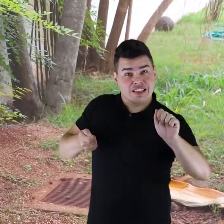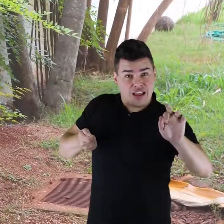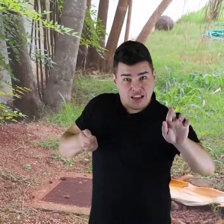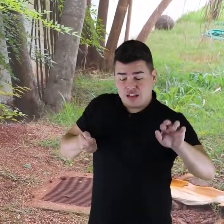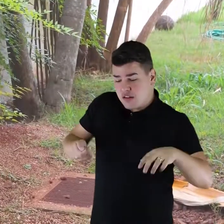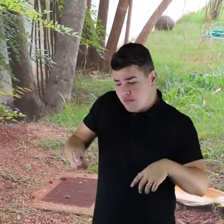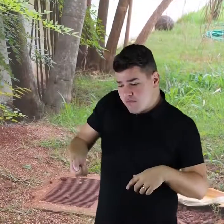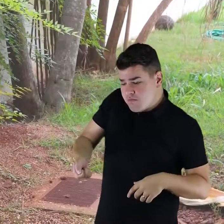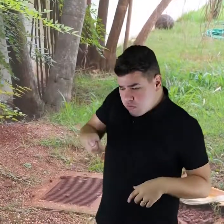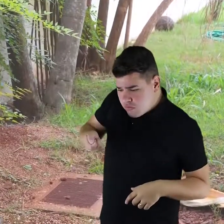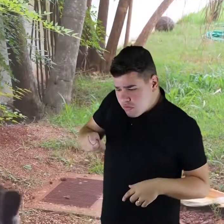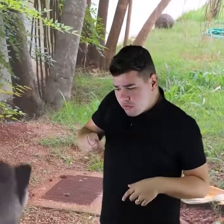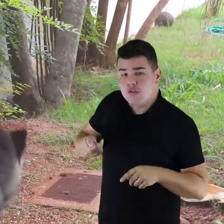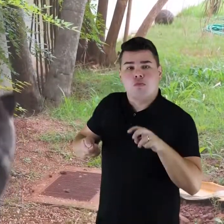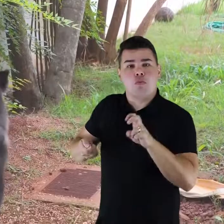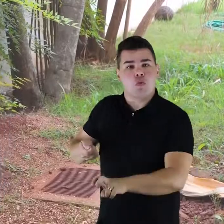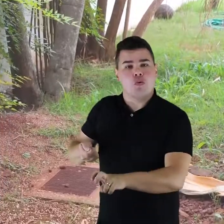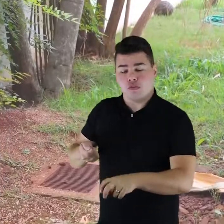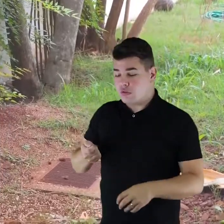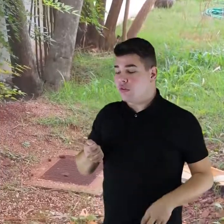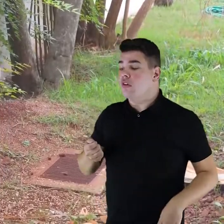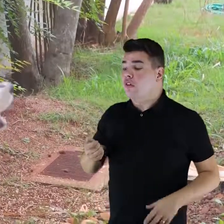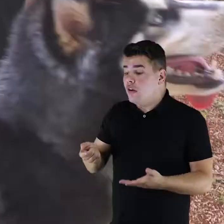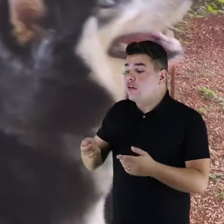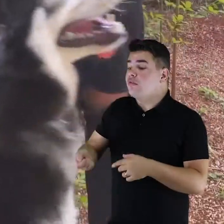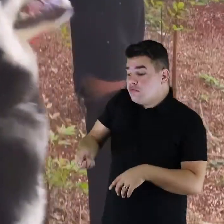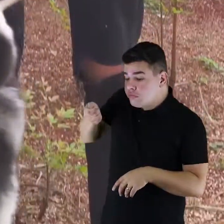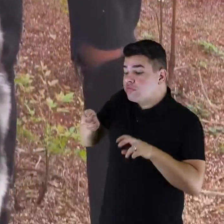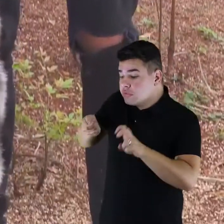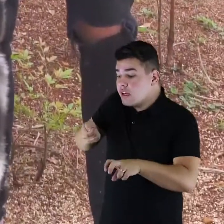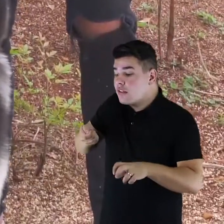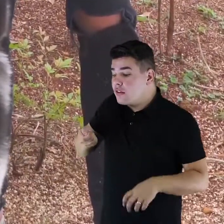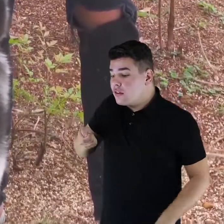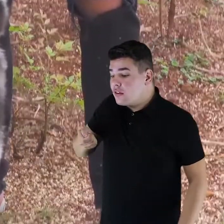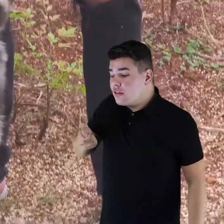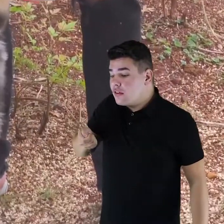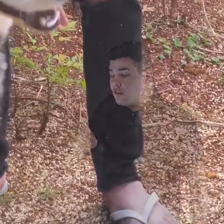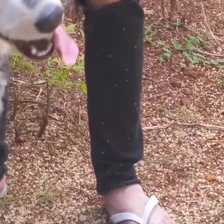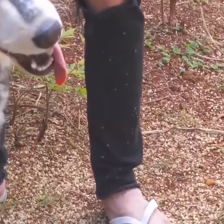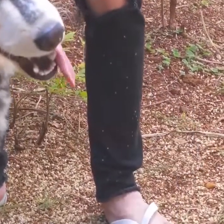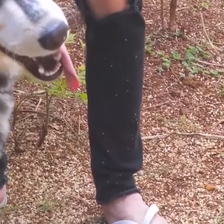ele senta. Tusk, senta. Tusk senta.